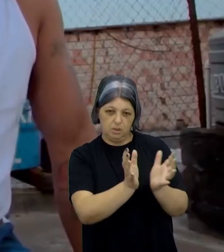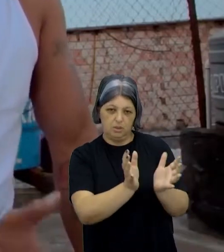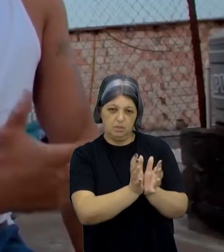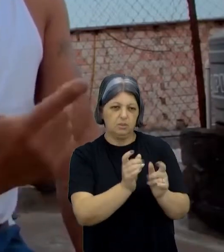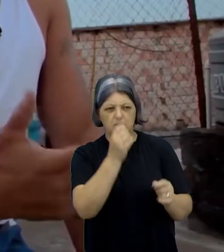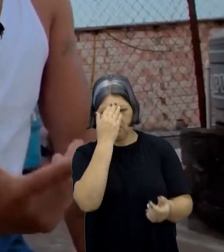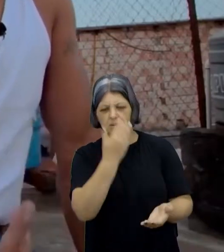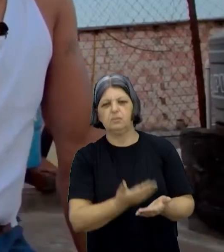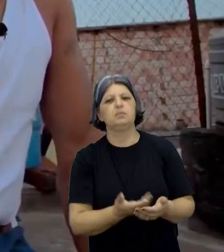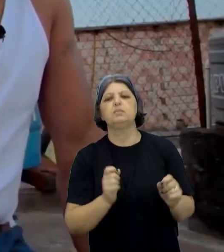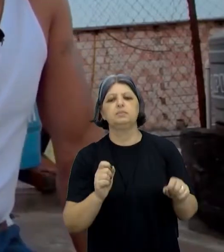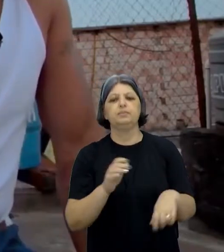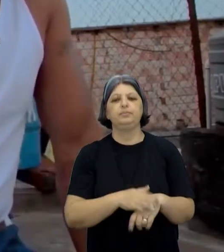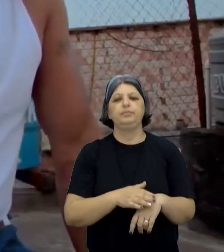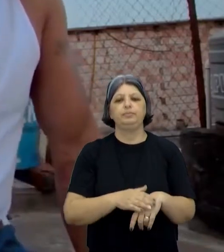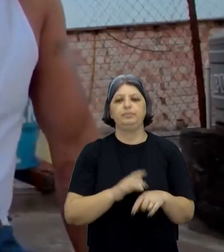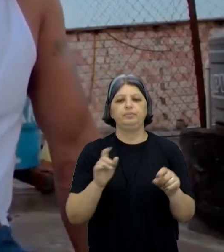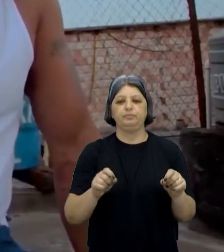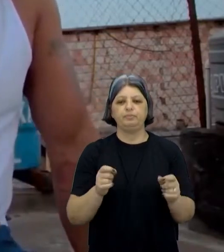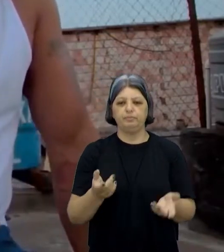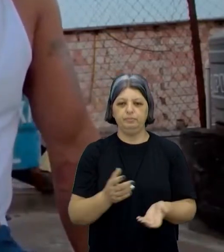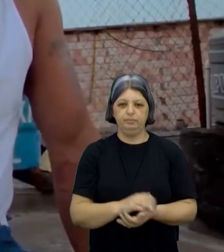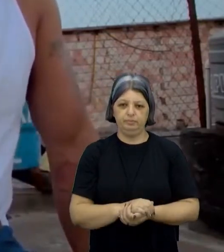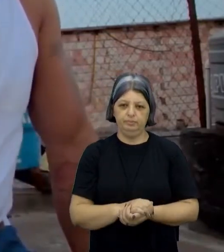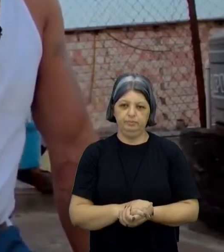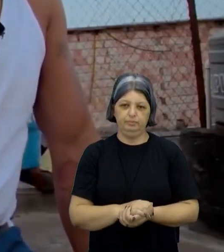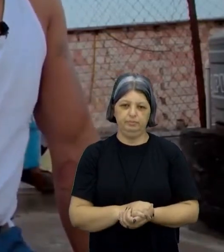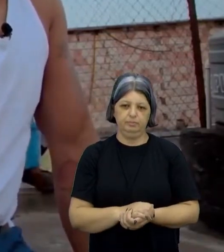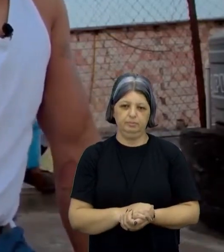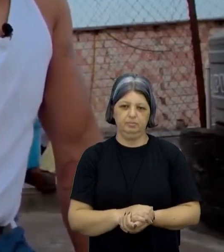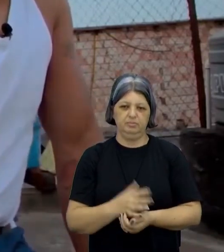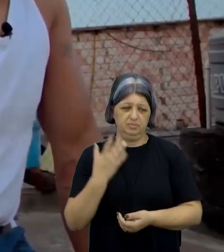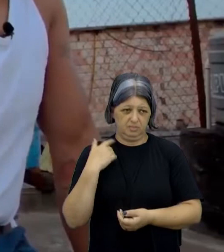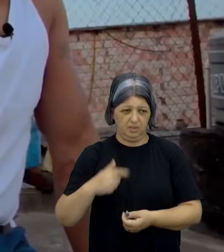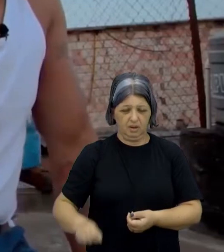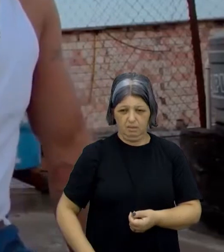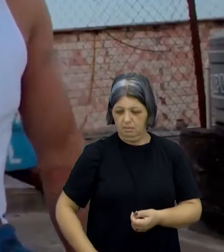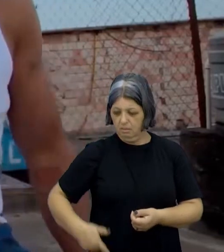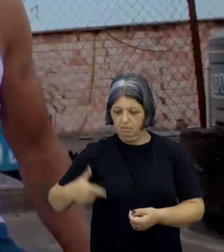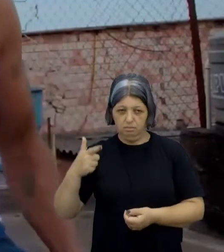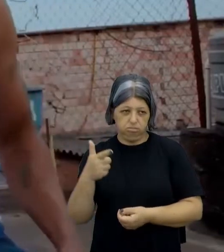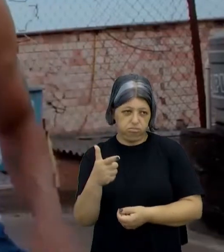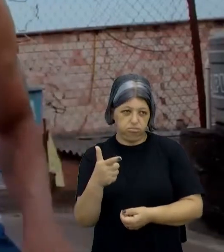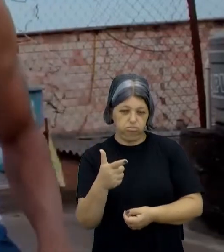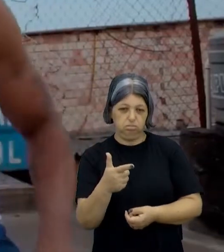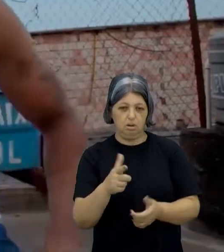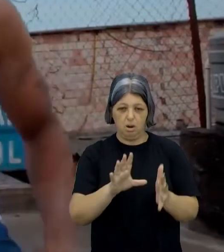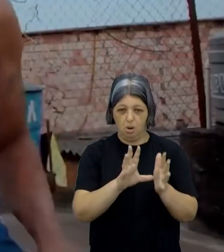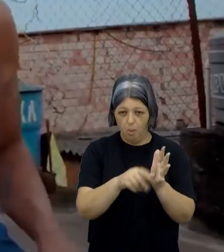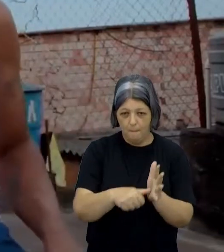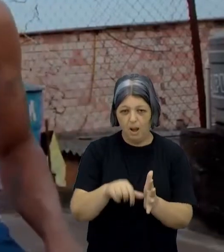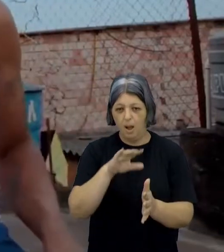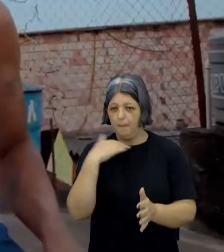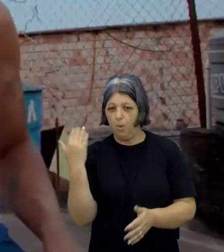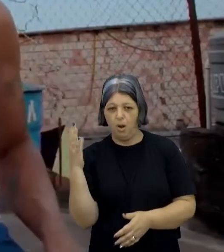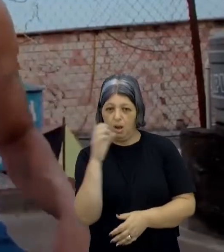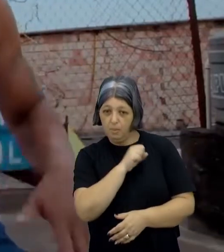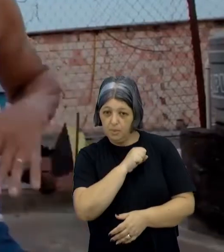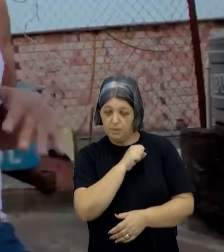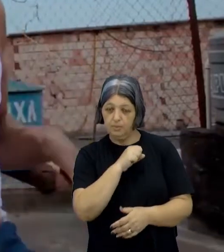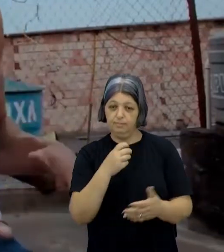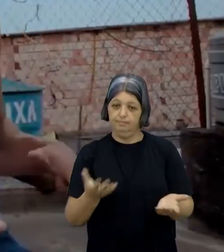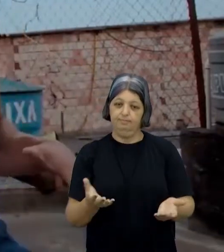que eu poderia fazer contra mais fora aquilo ali? Sei lá, pegar uma arma, virar assaltante, morrer rápido. Então